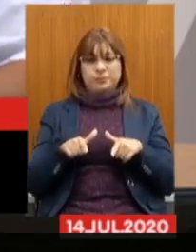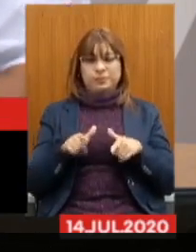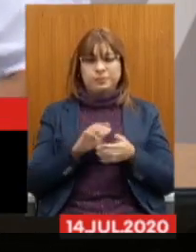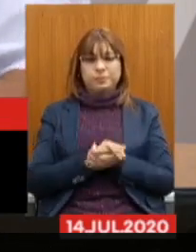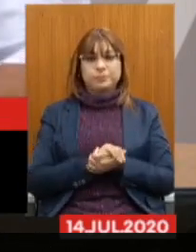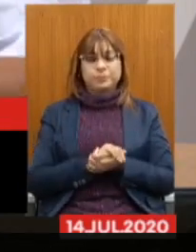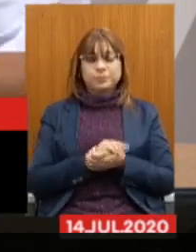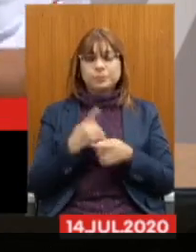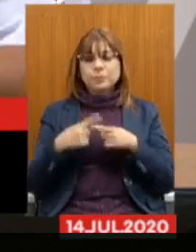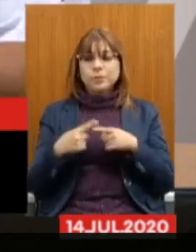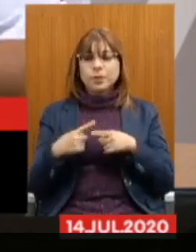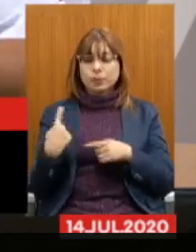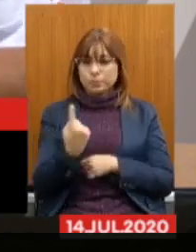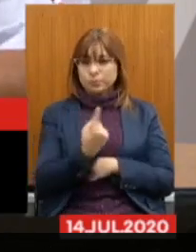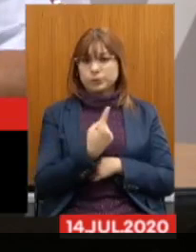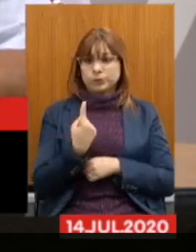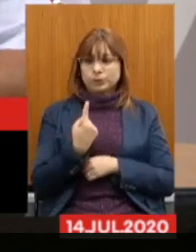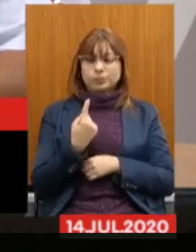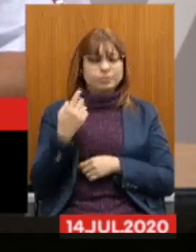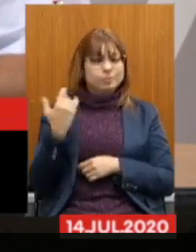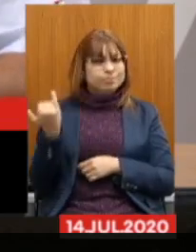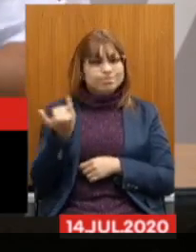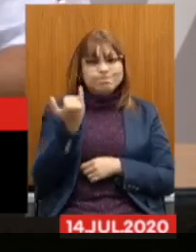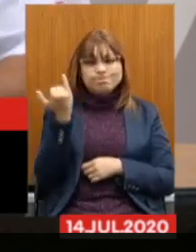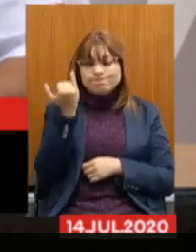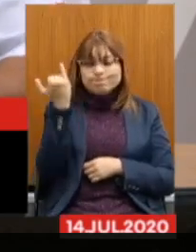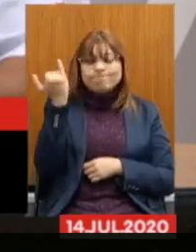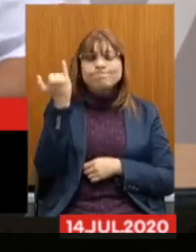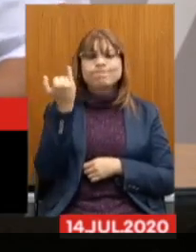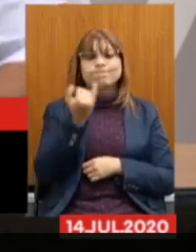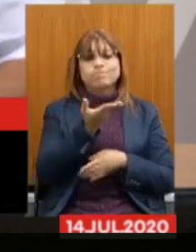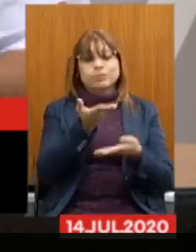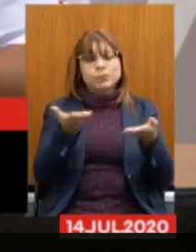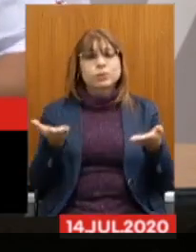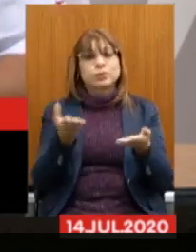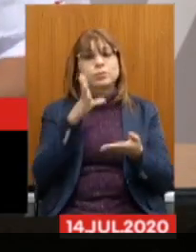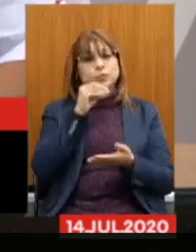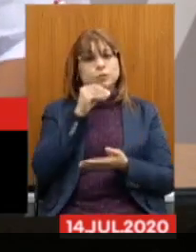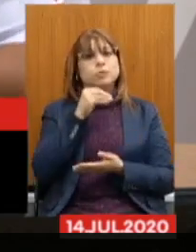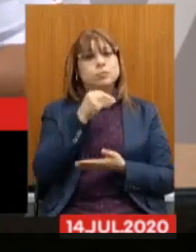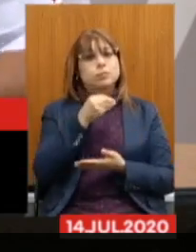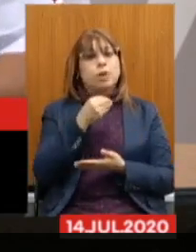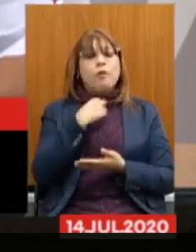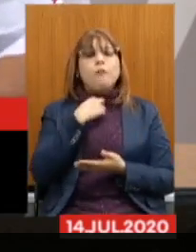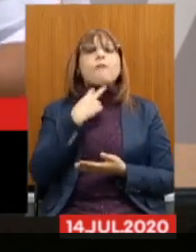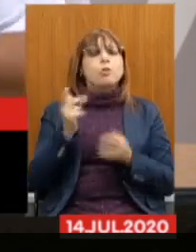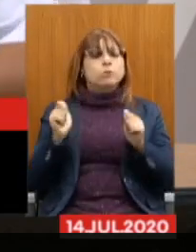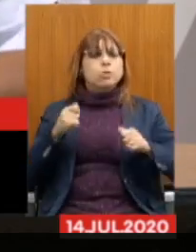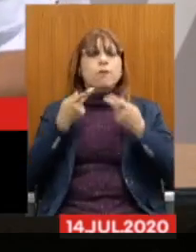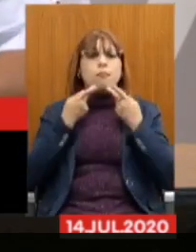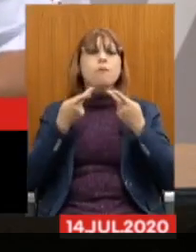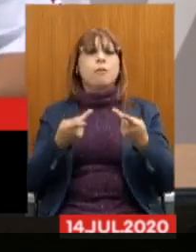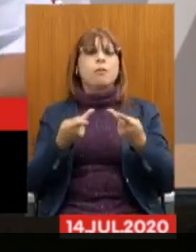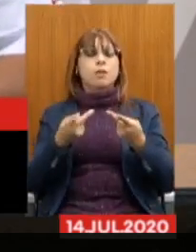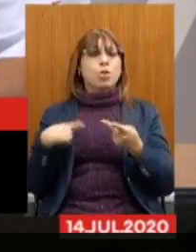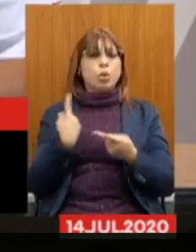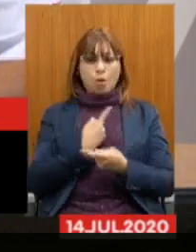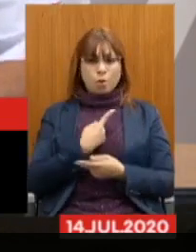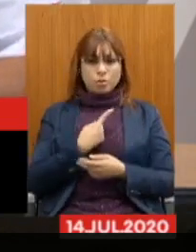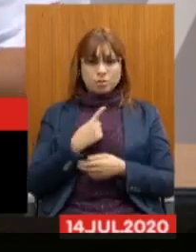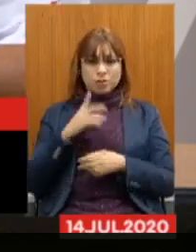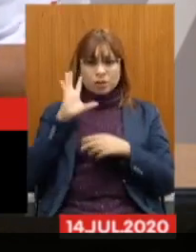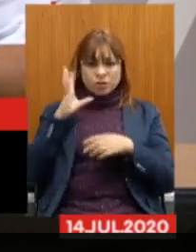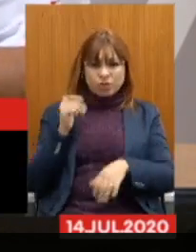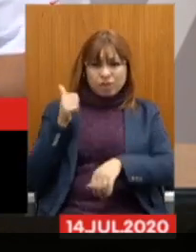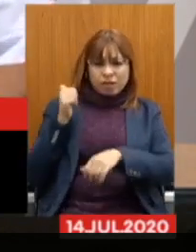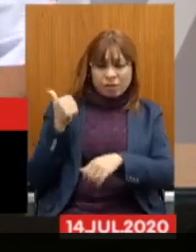porque para nós é fundamental que eles tenham voz. Não podemos decidir pelos servidores.